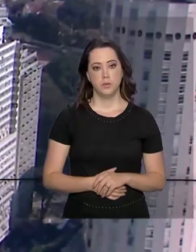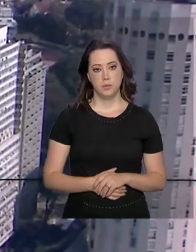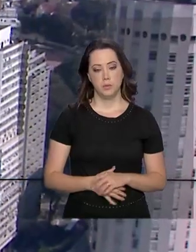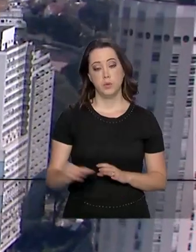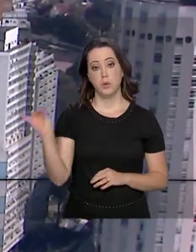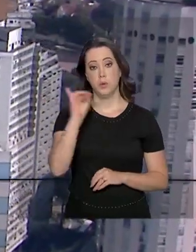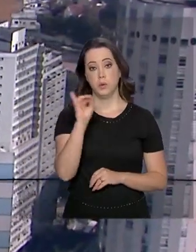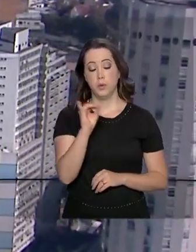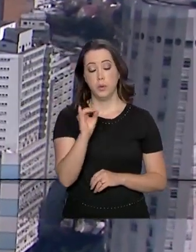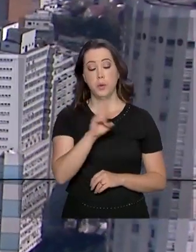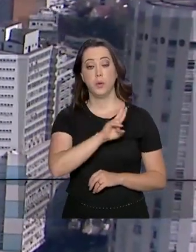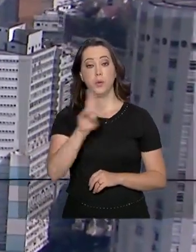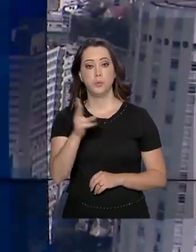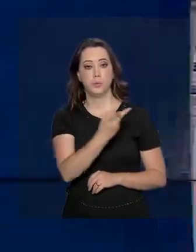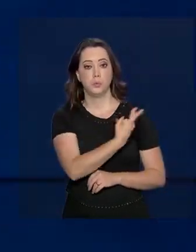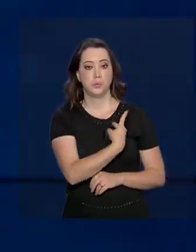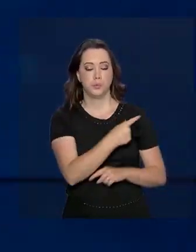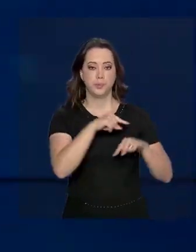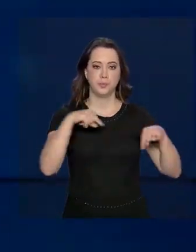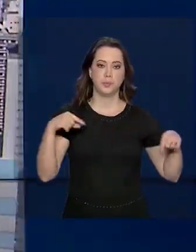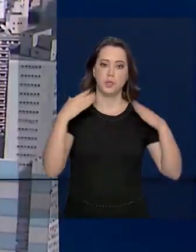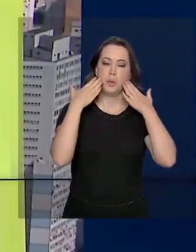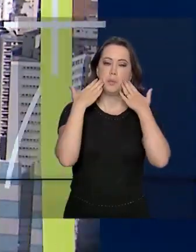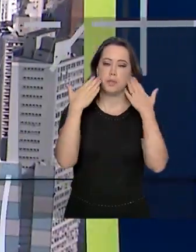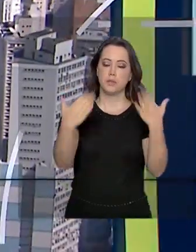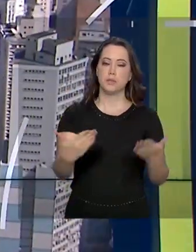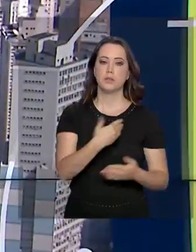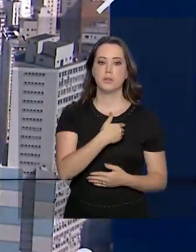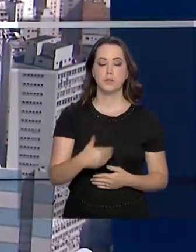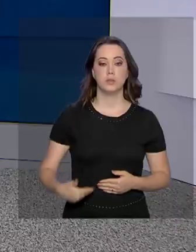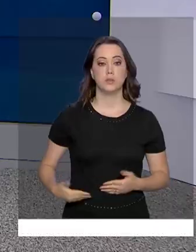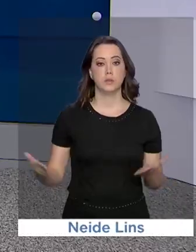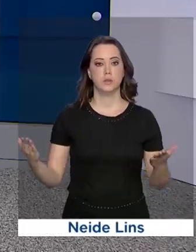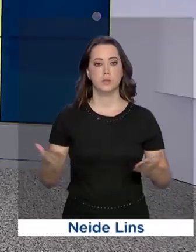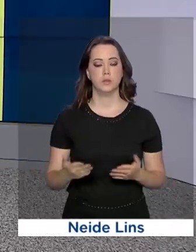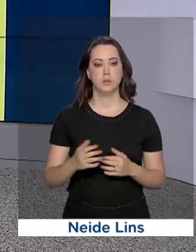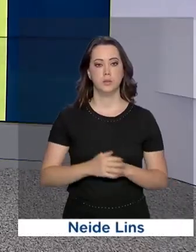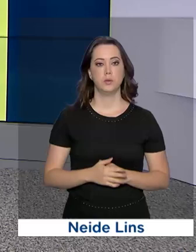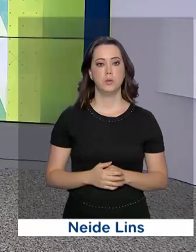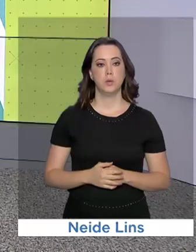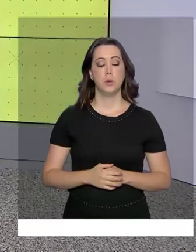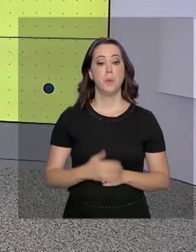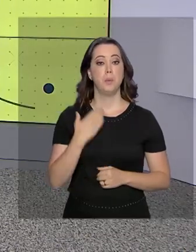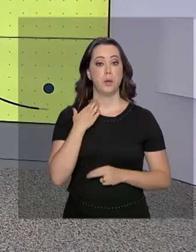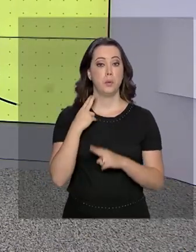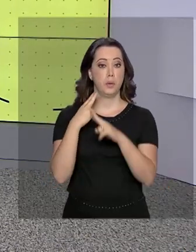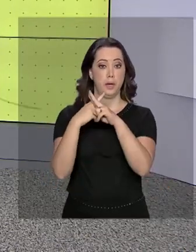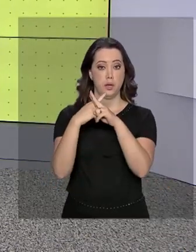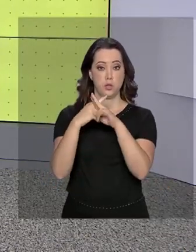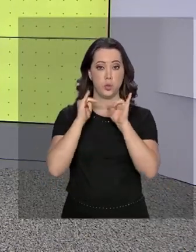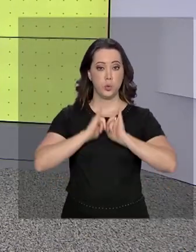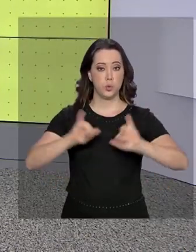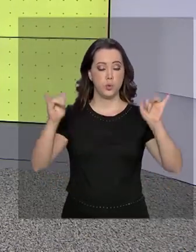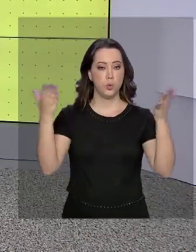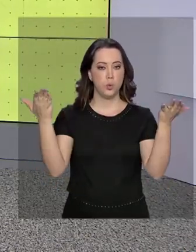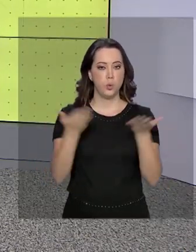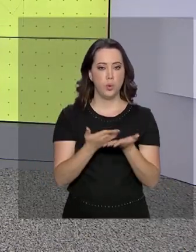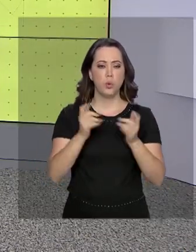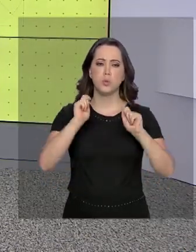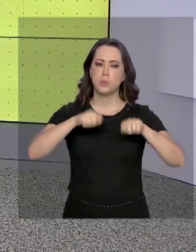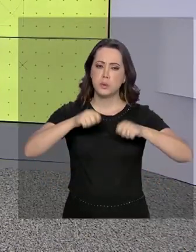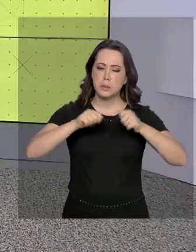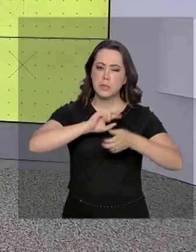Olá, eu sou o Roberto Camargo e já estou de volta com o governo agora. A Caixa Econômica Federal anunciou hoje condições